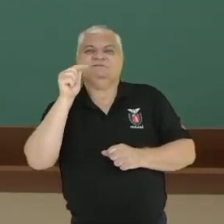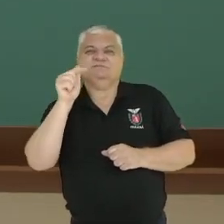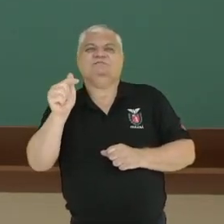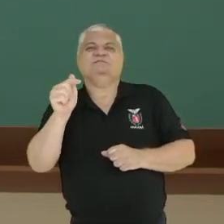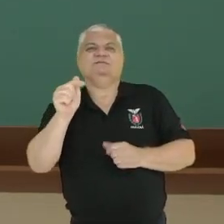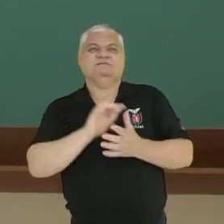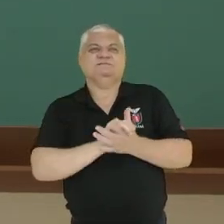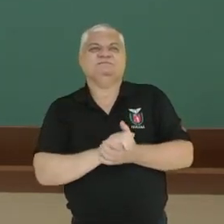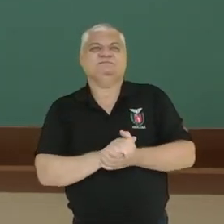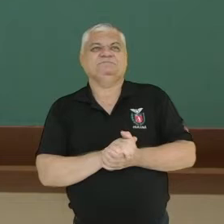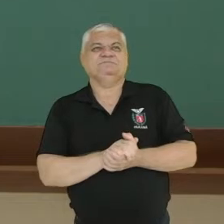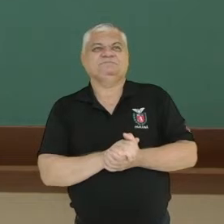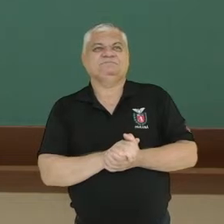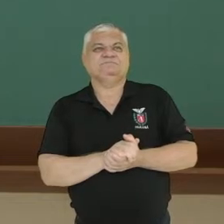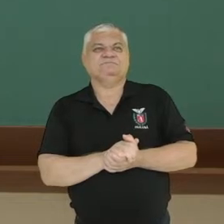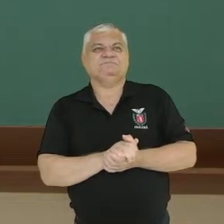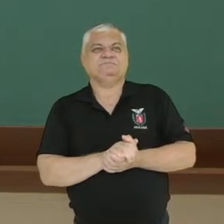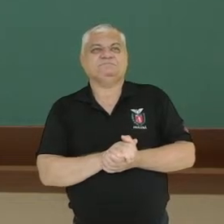2,12057.